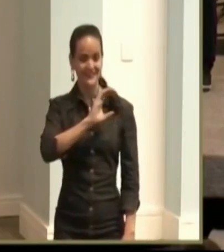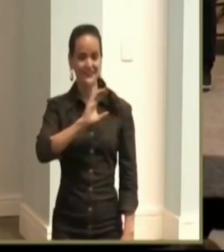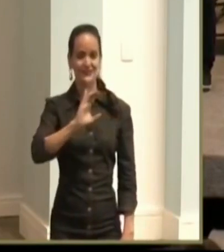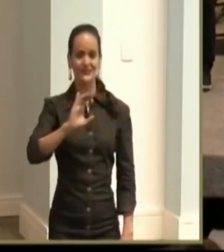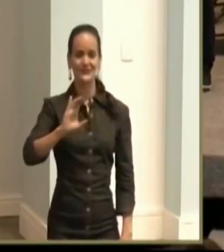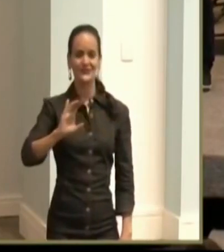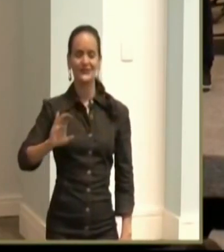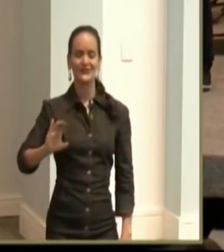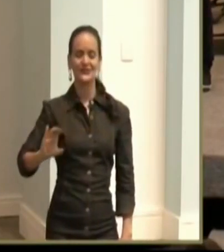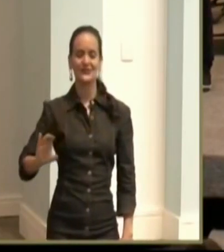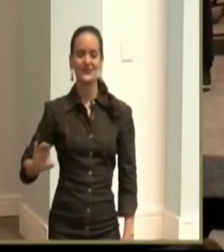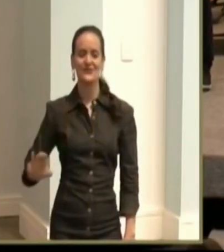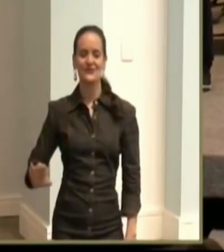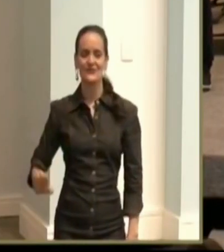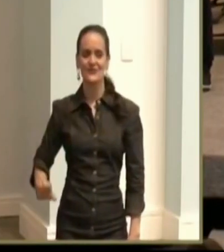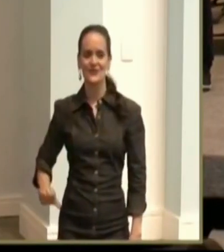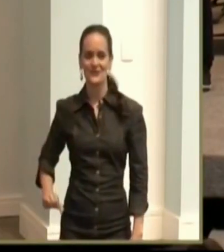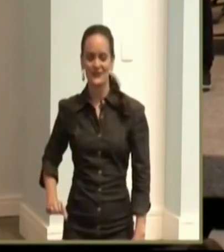Cristo.